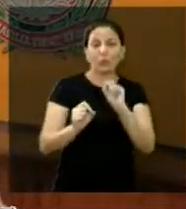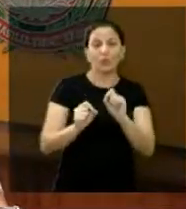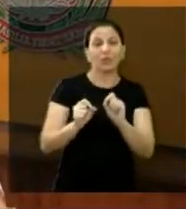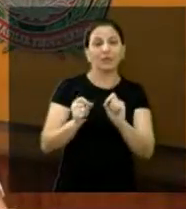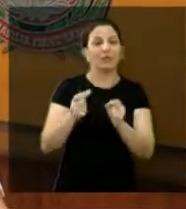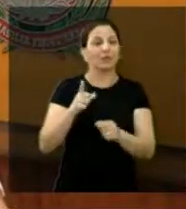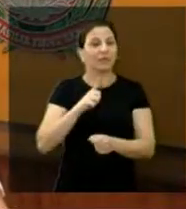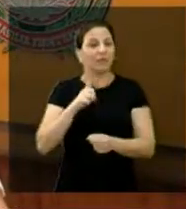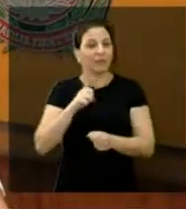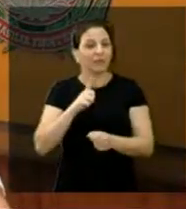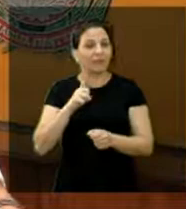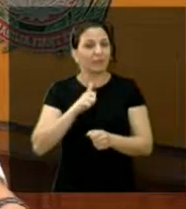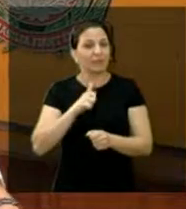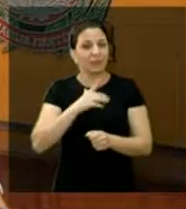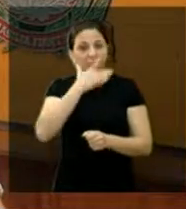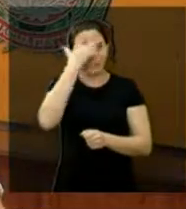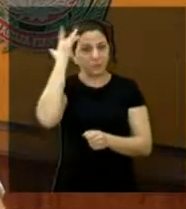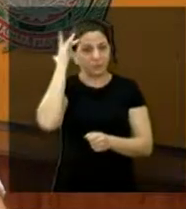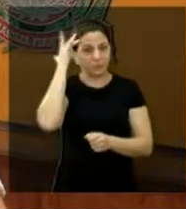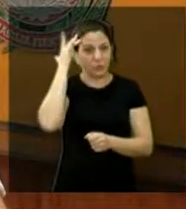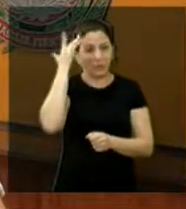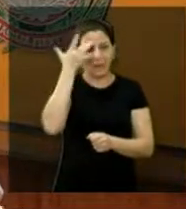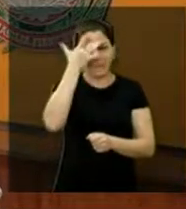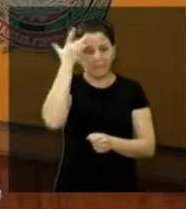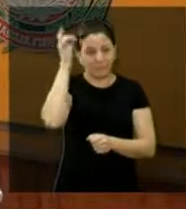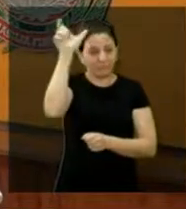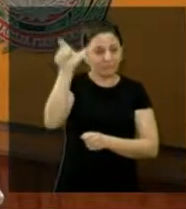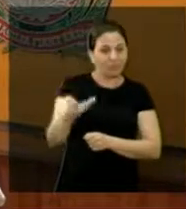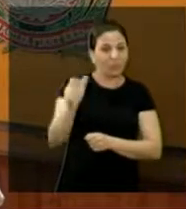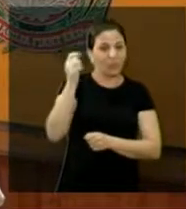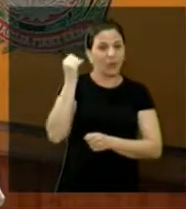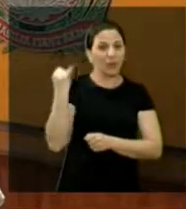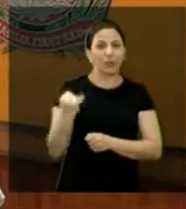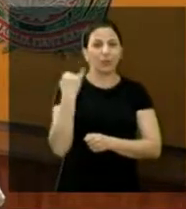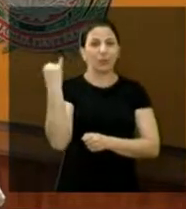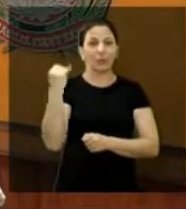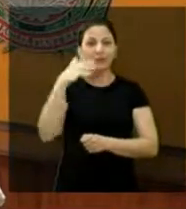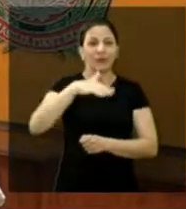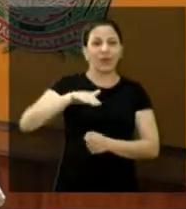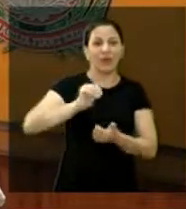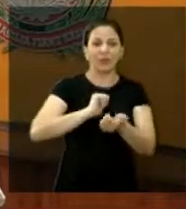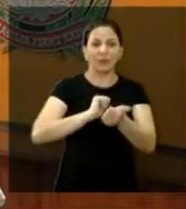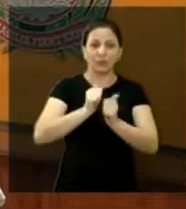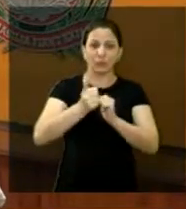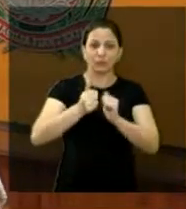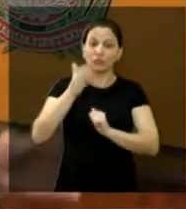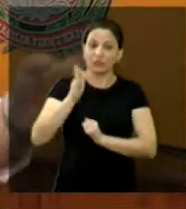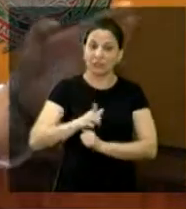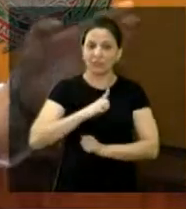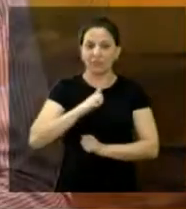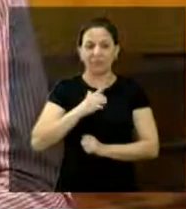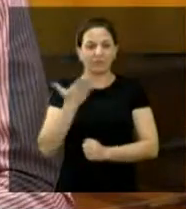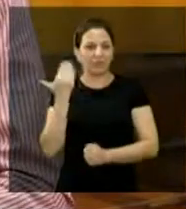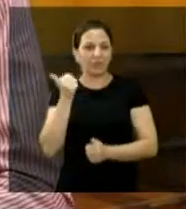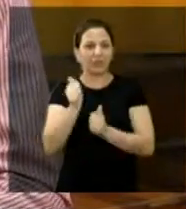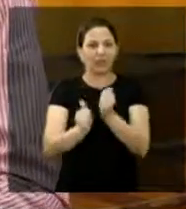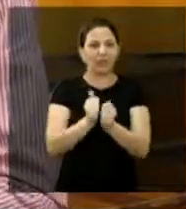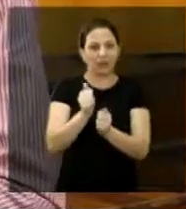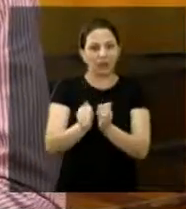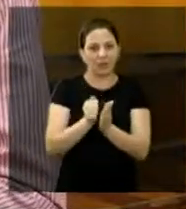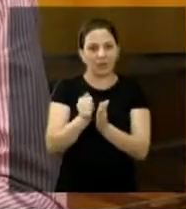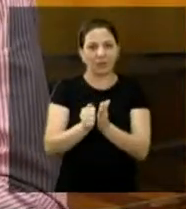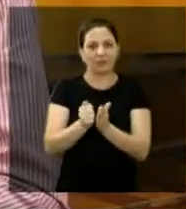importante, talvez a figura mais importante da narração esportiva que Araraquara já teve. José Roberto Fernandes.